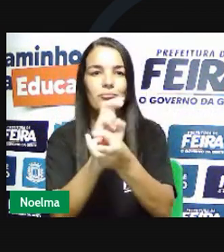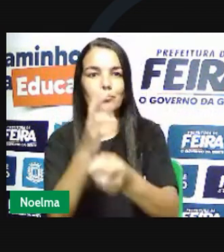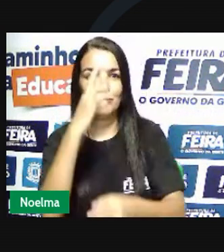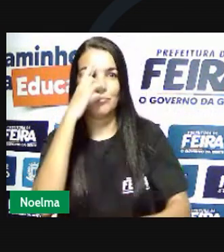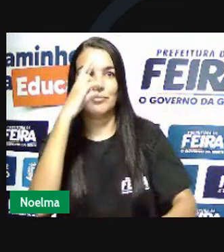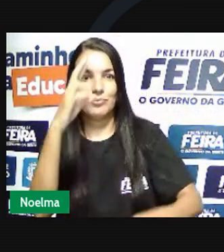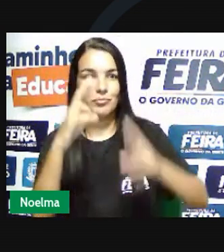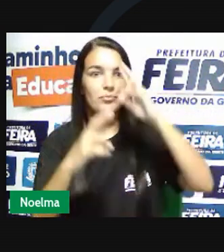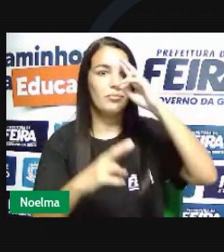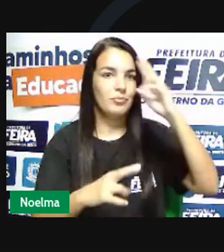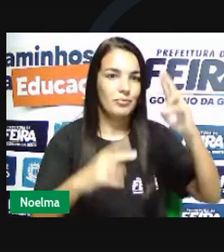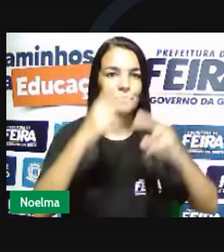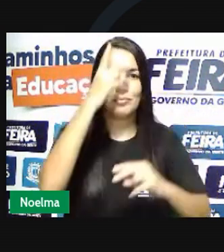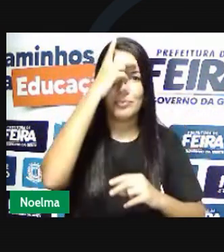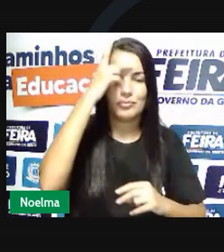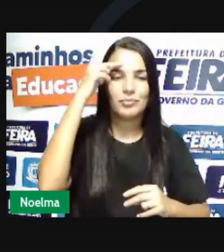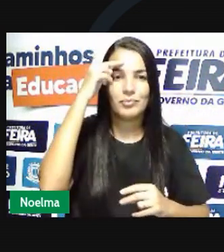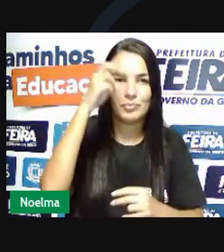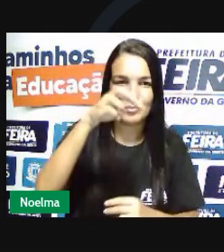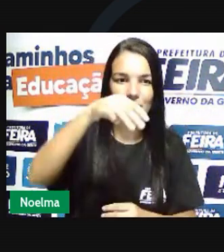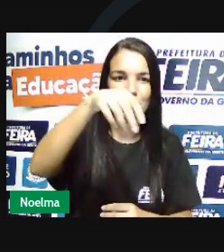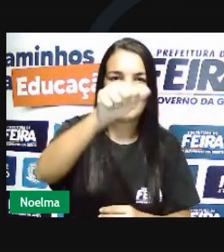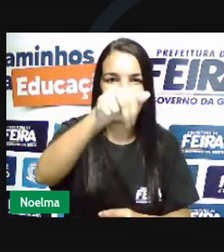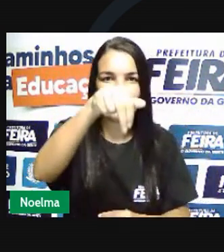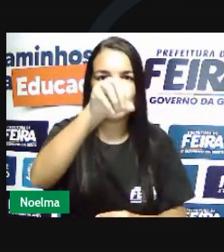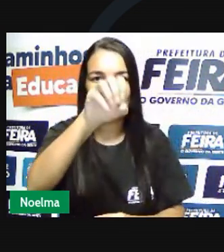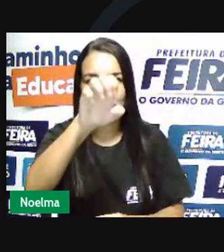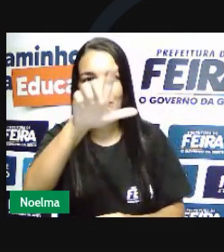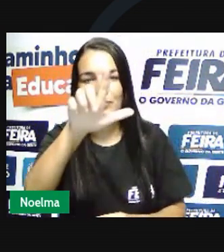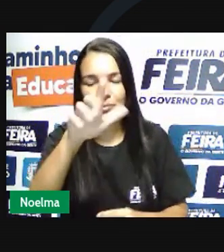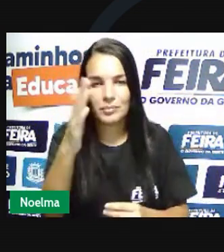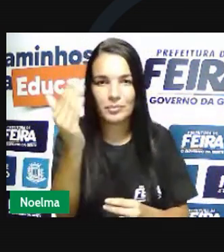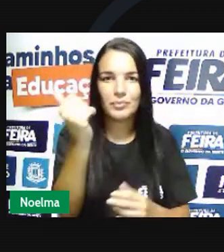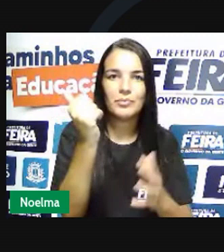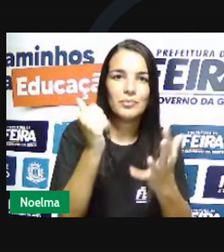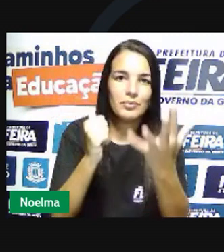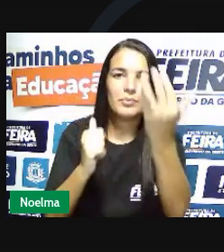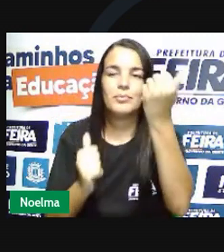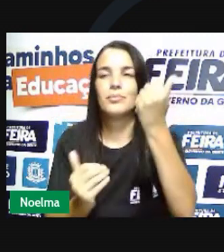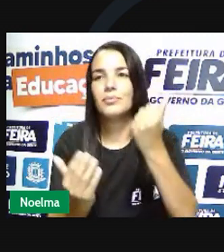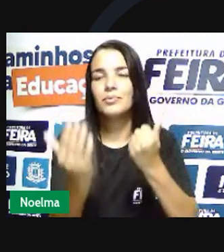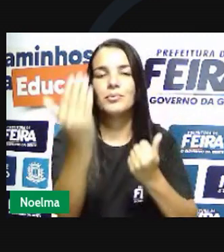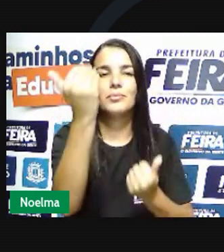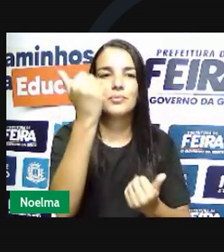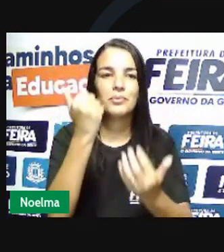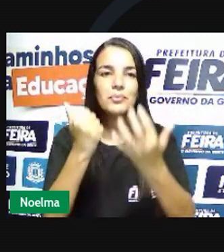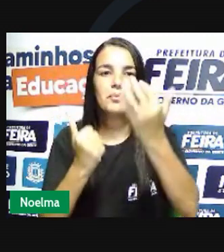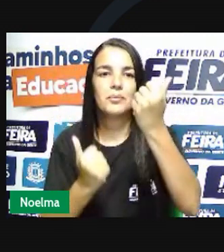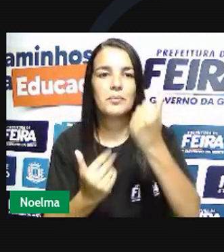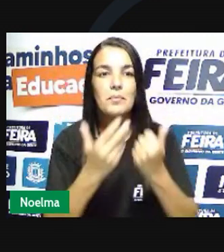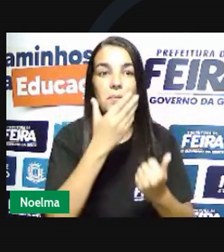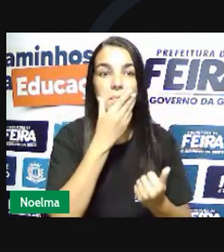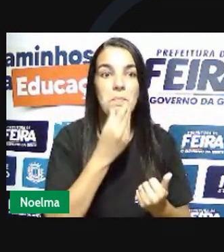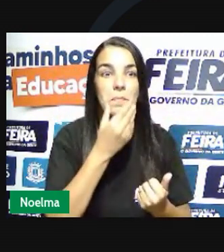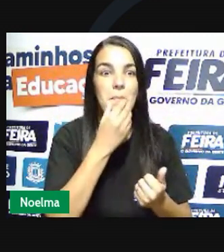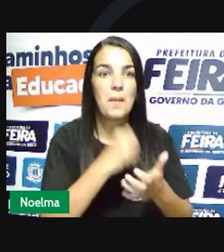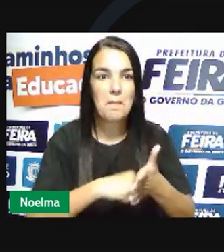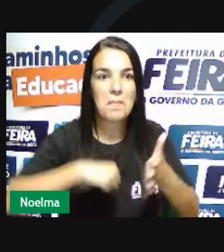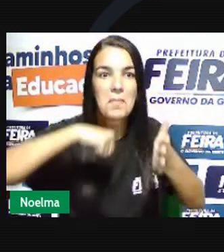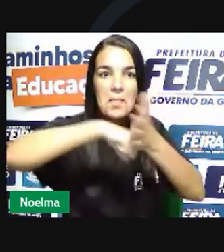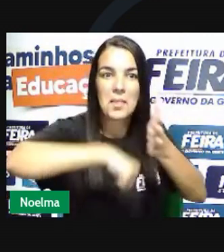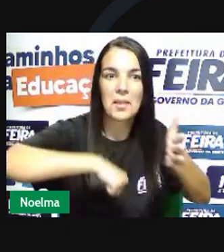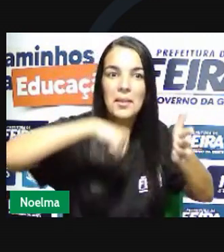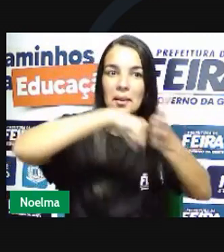chamar, ô Manaus Fortino pra jogar. Já mandei chamar, Luiz Gonzaga das Virgens.